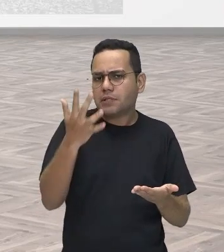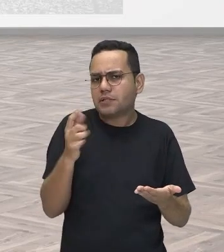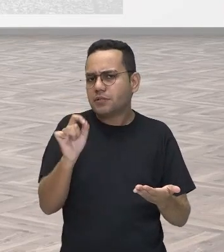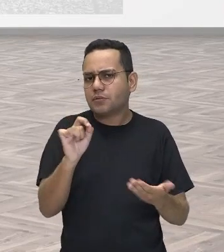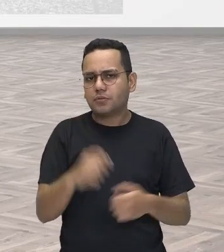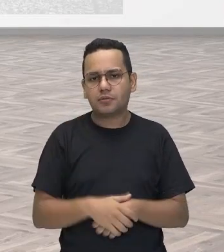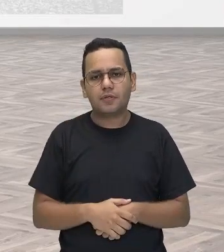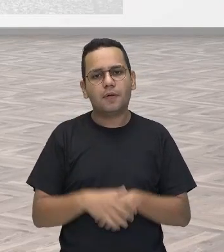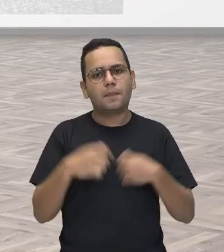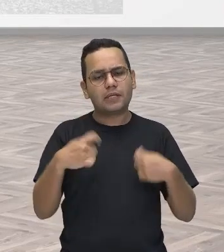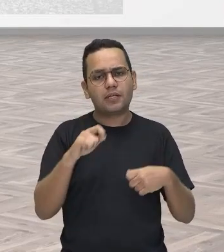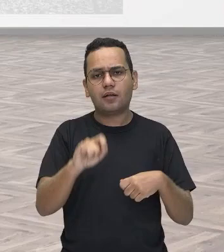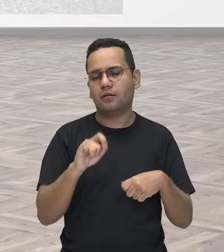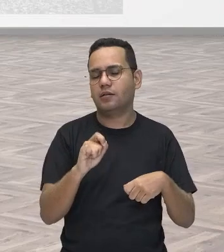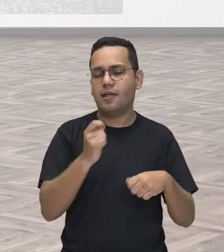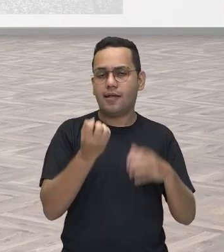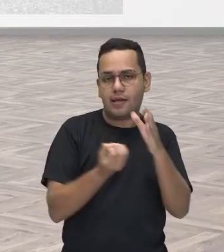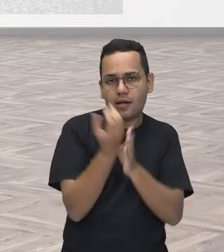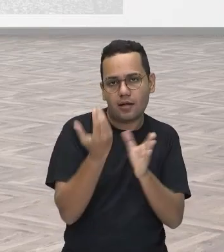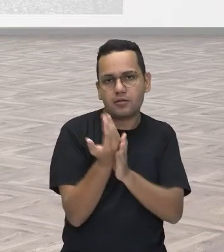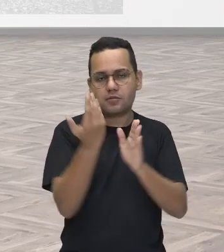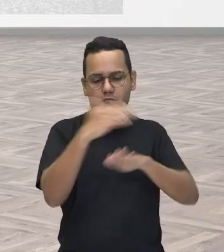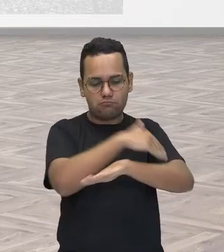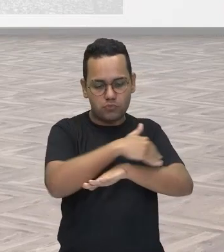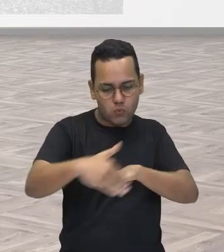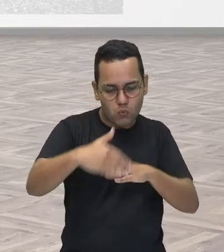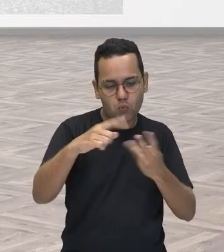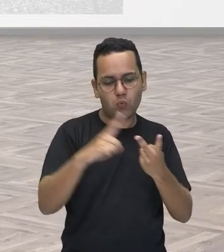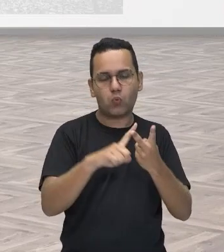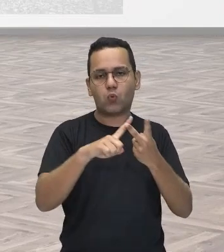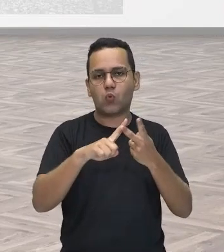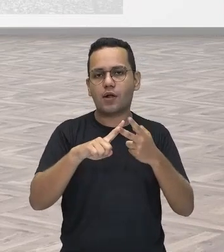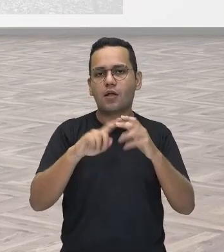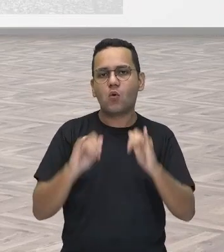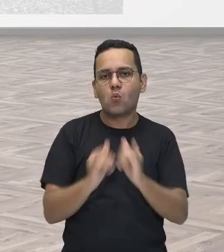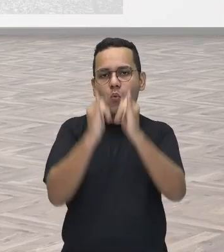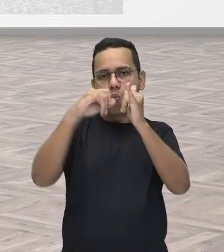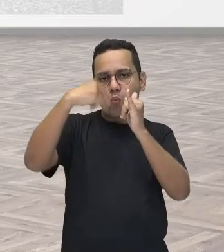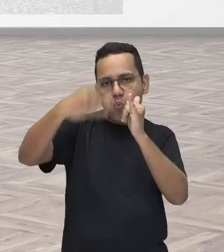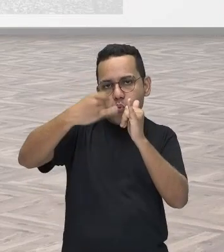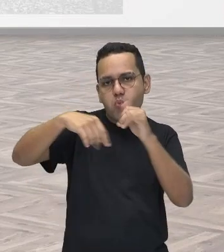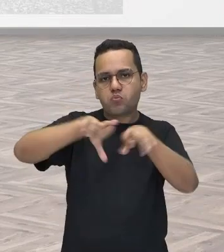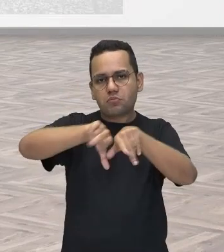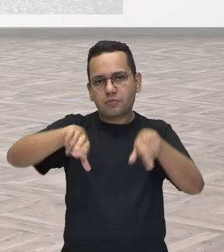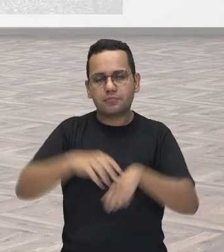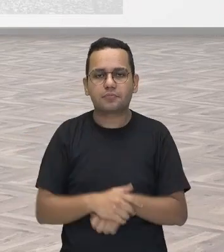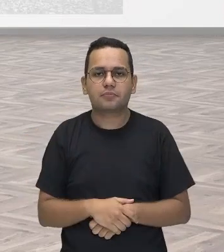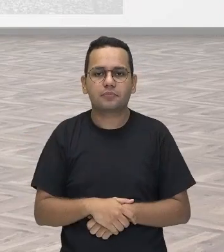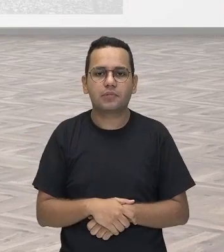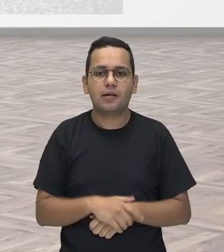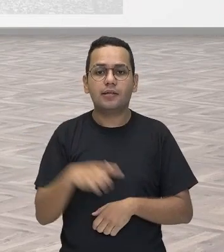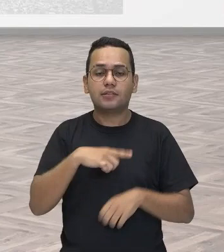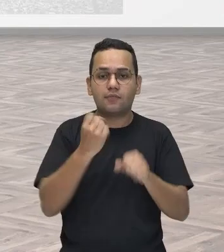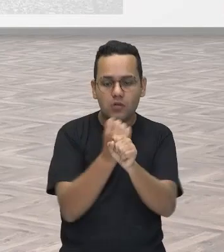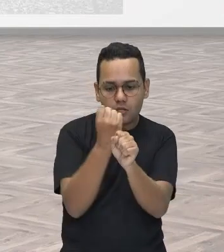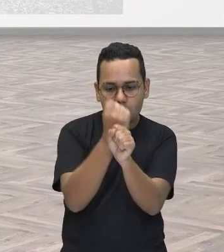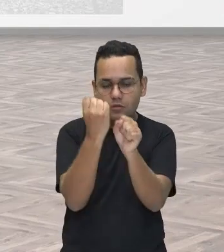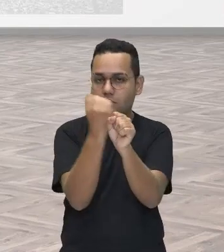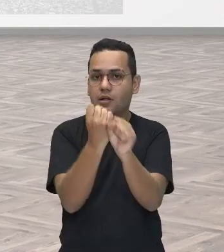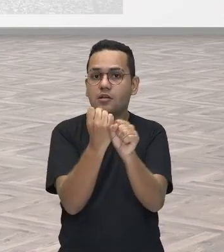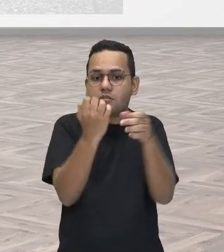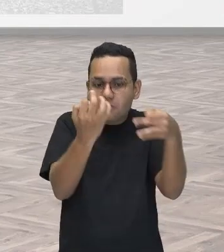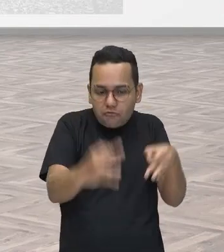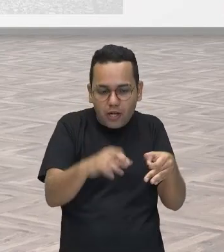como construção de estradas, hidrelétricas, criar uma infraestrutura, promover de fato a ocupação